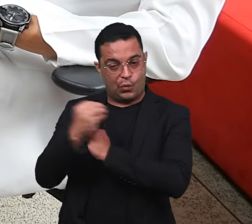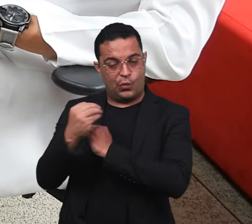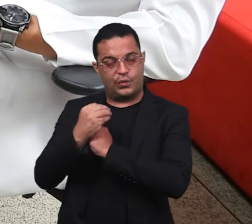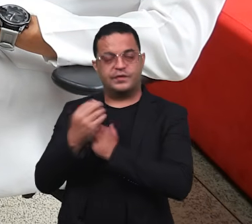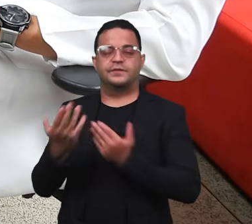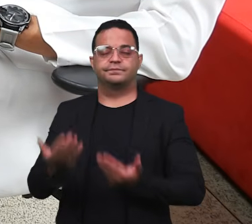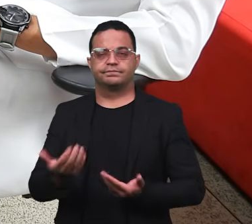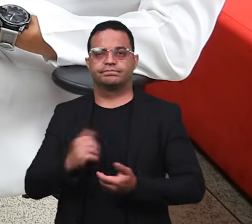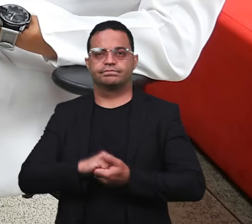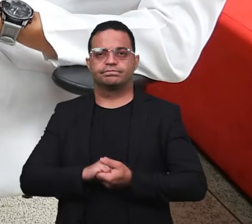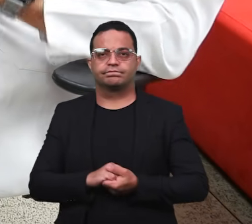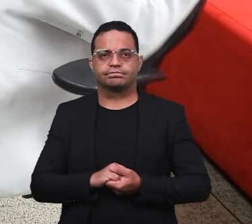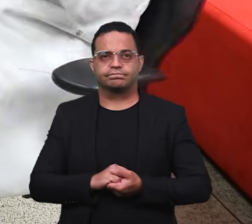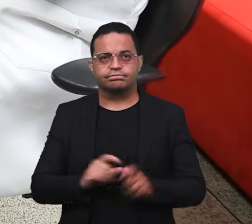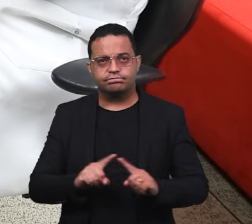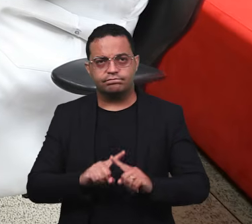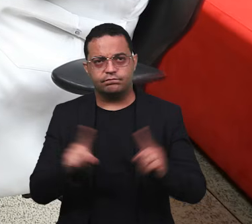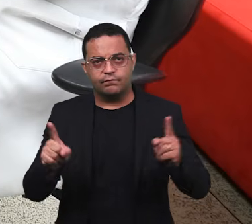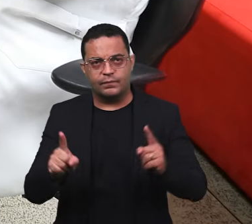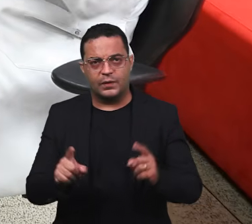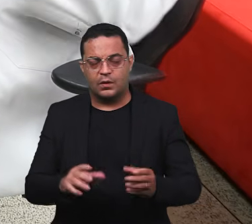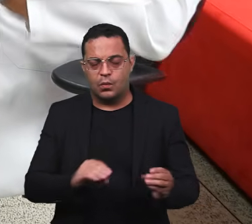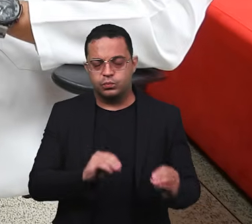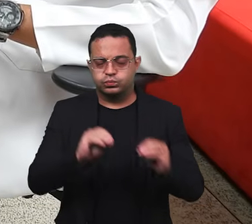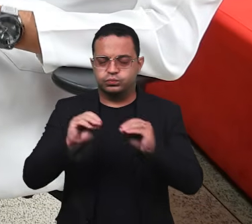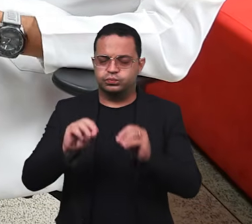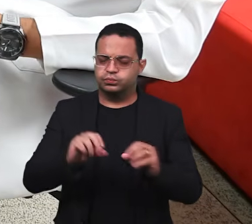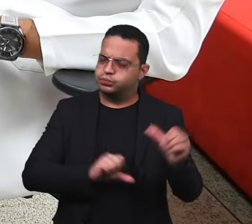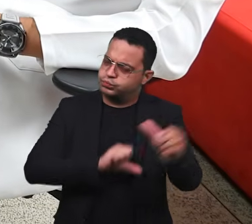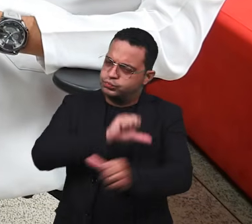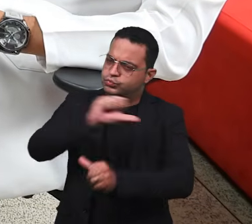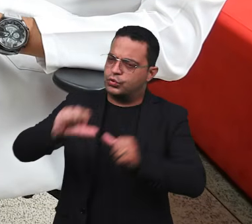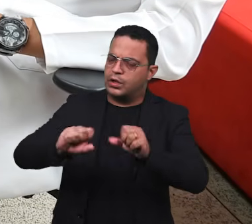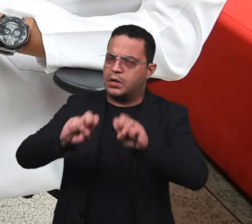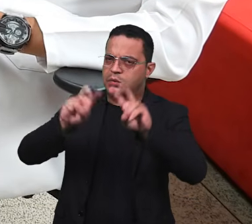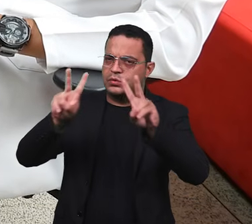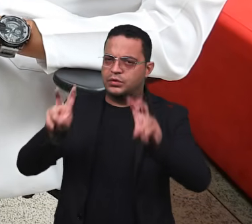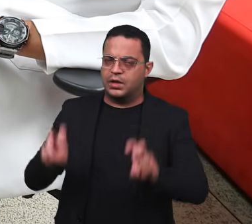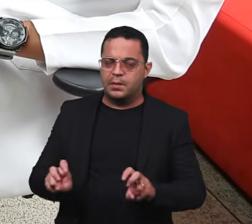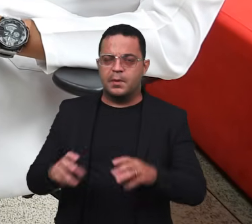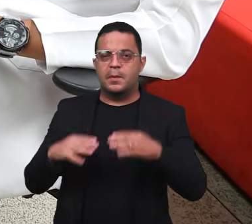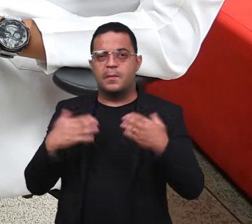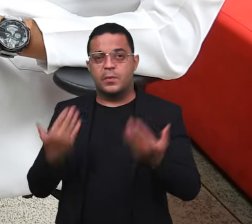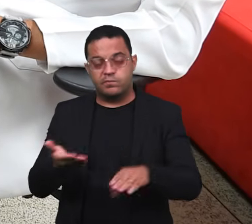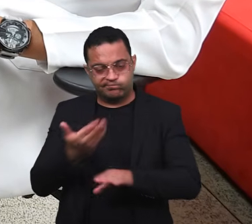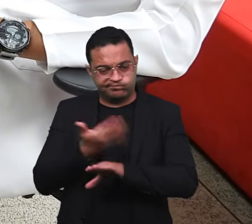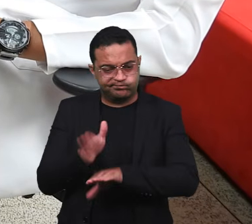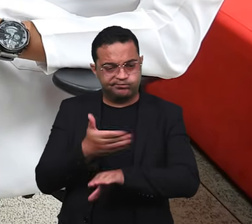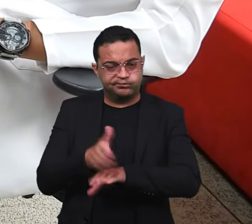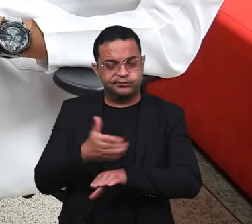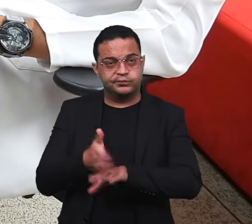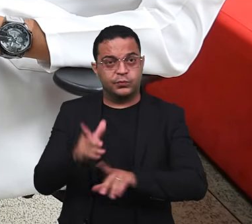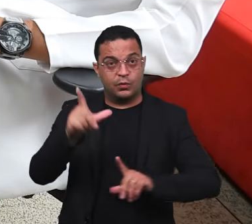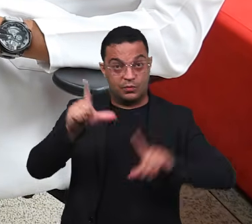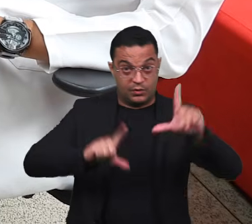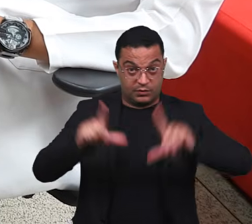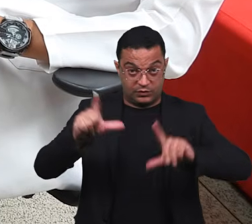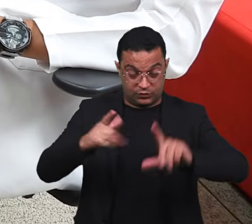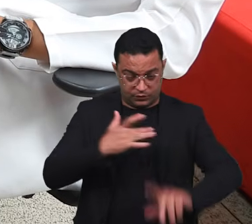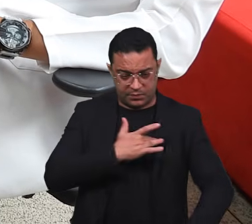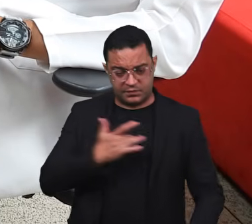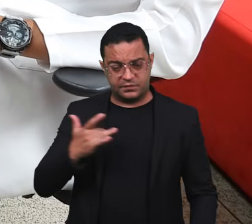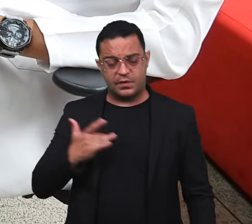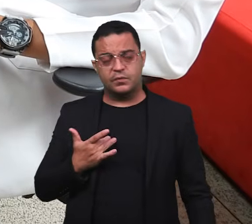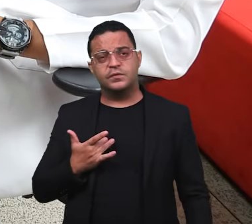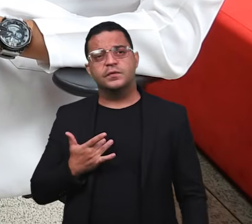livramento. Mas agora nós vamos falar de um aspecto um pouquinho mais prático, porque nós estamos num programa de